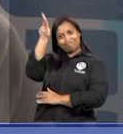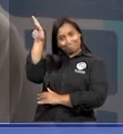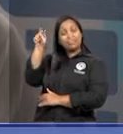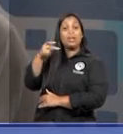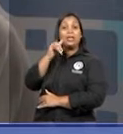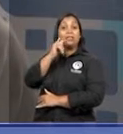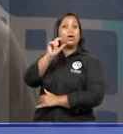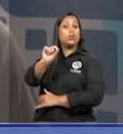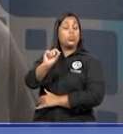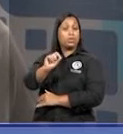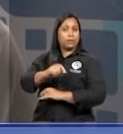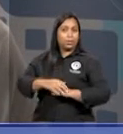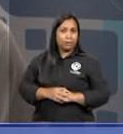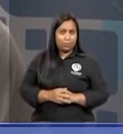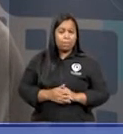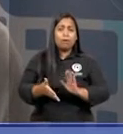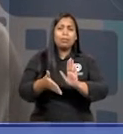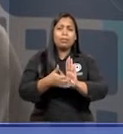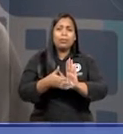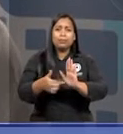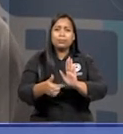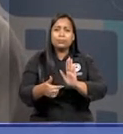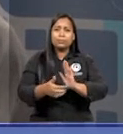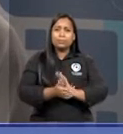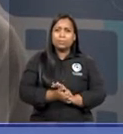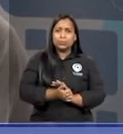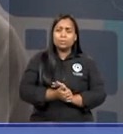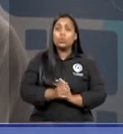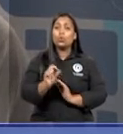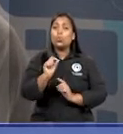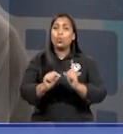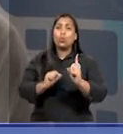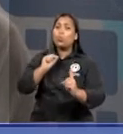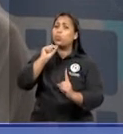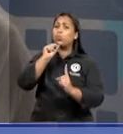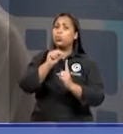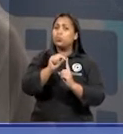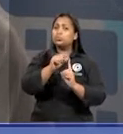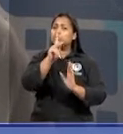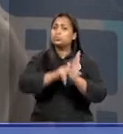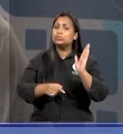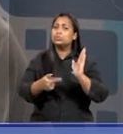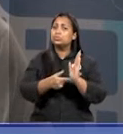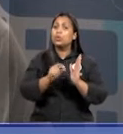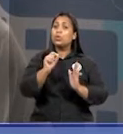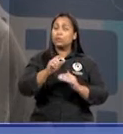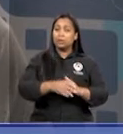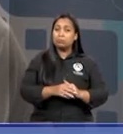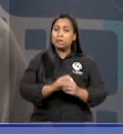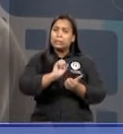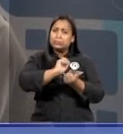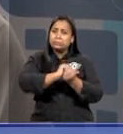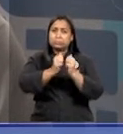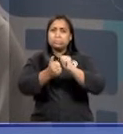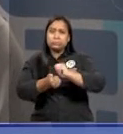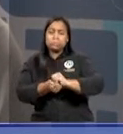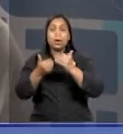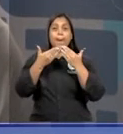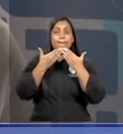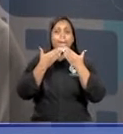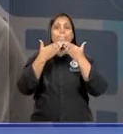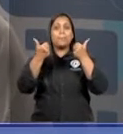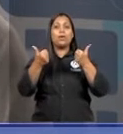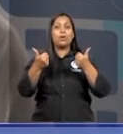que Alega na justificativa das propostas que o objetivo desses projetos é adequar e melhor